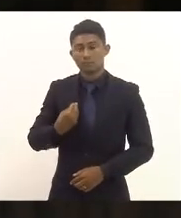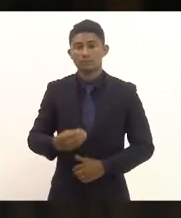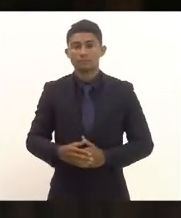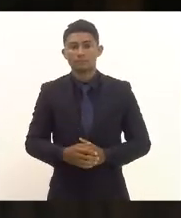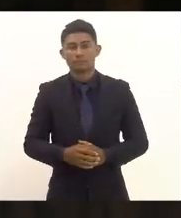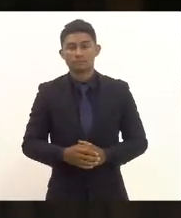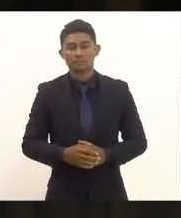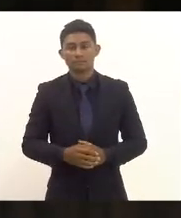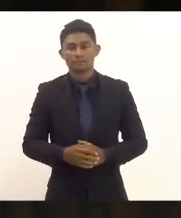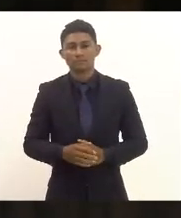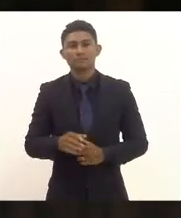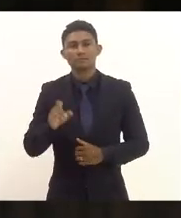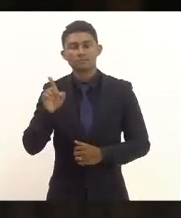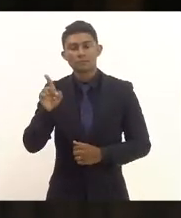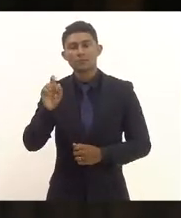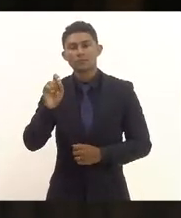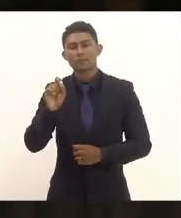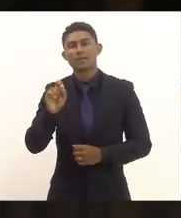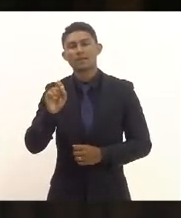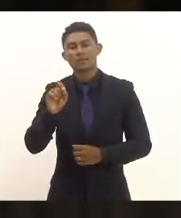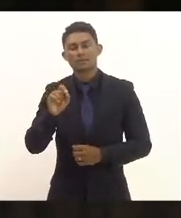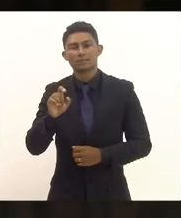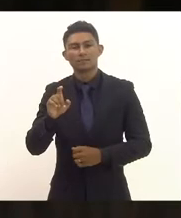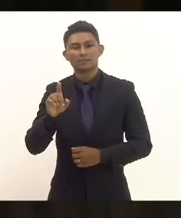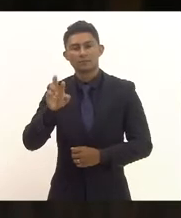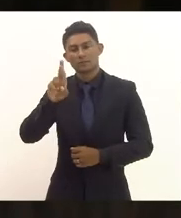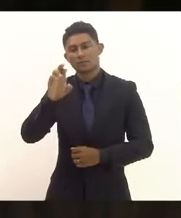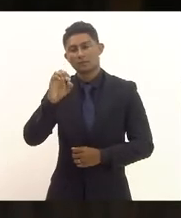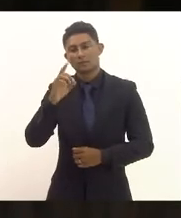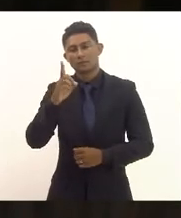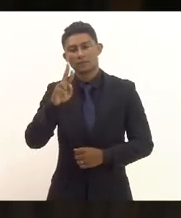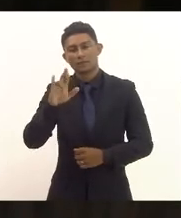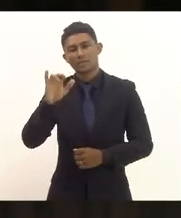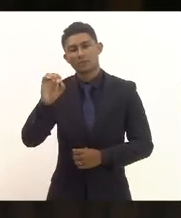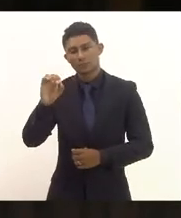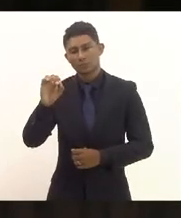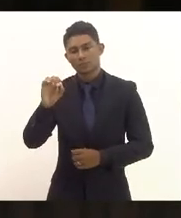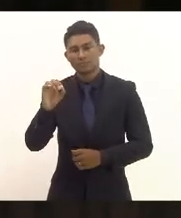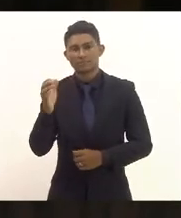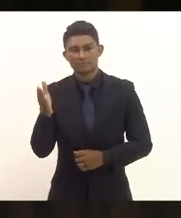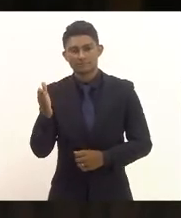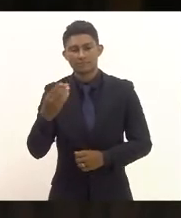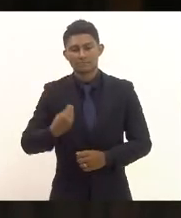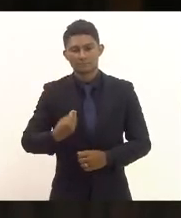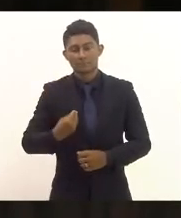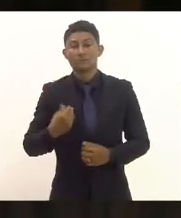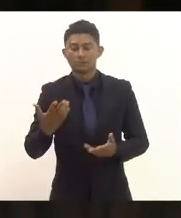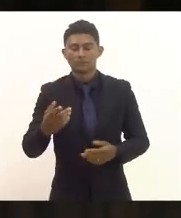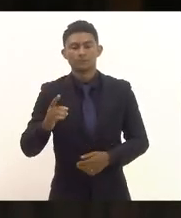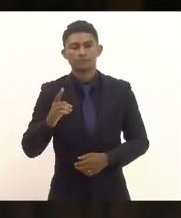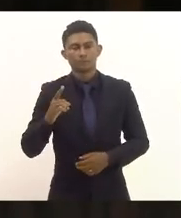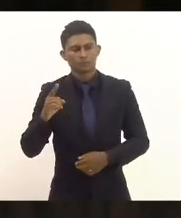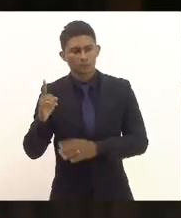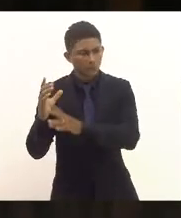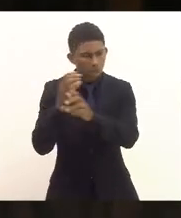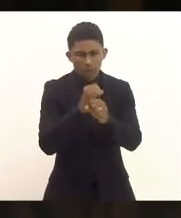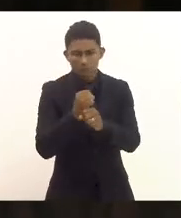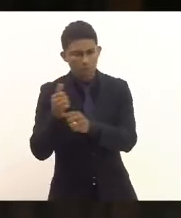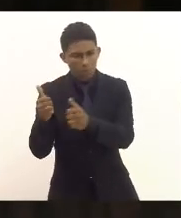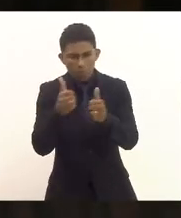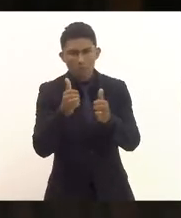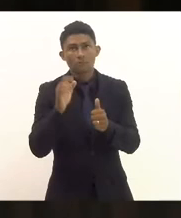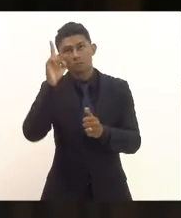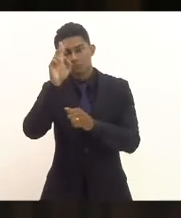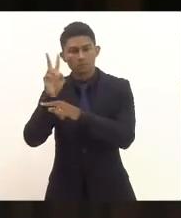e o nosso defensor geral Doutor Rodrigo Pacheco havendo número legal sobre a proteção de Deus eles